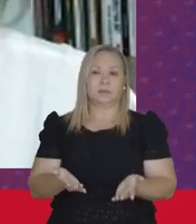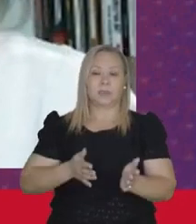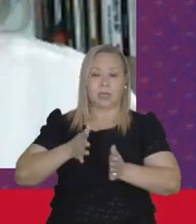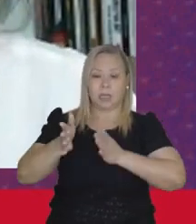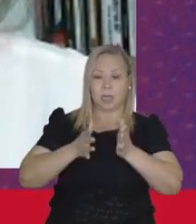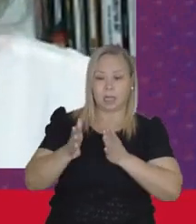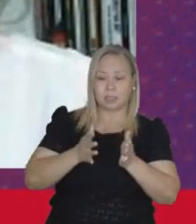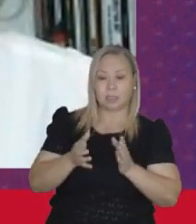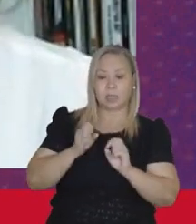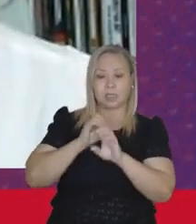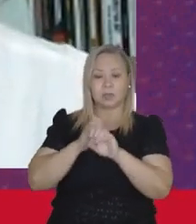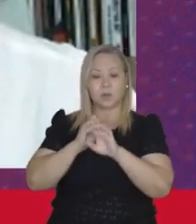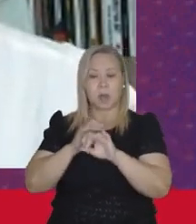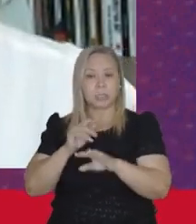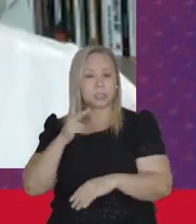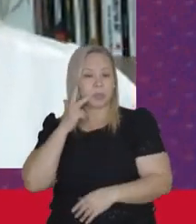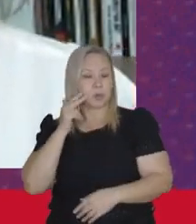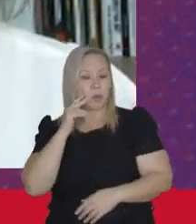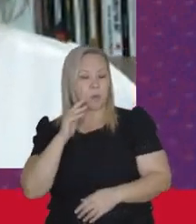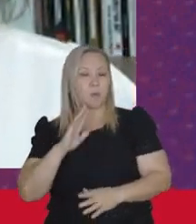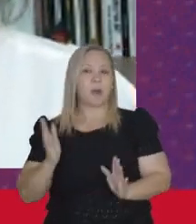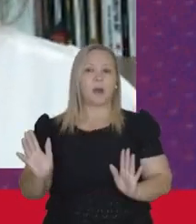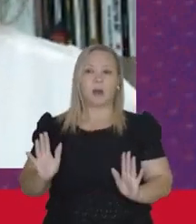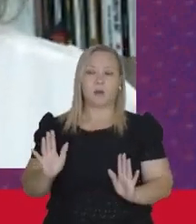e desenvolver suas capacidades,